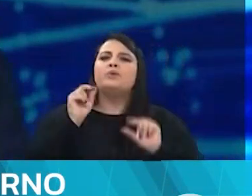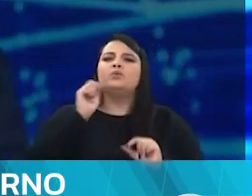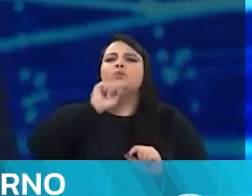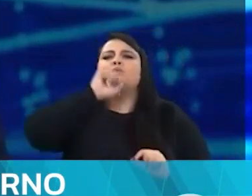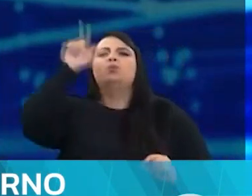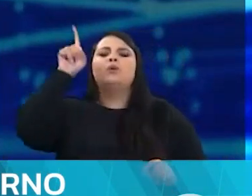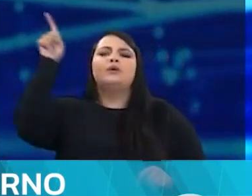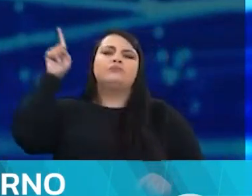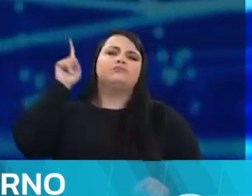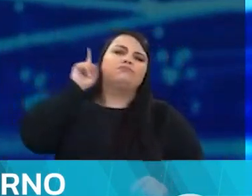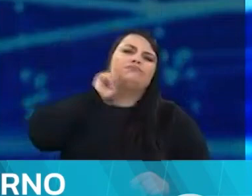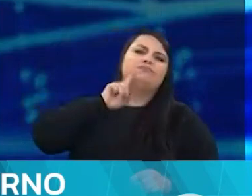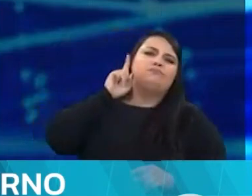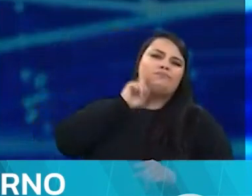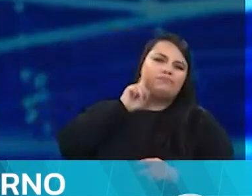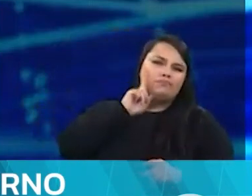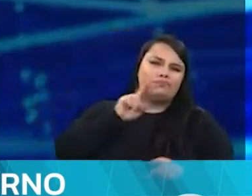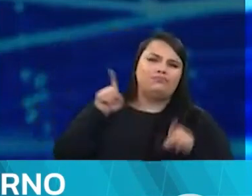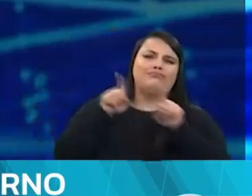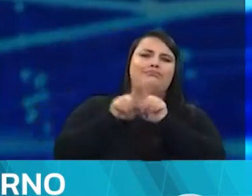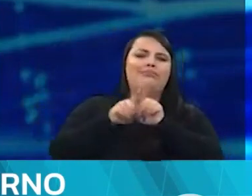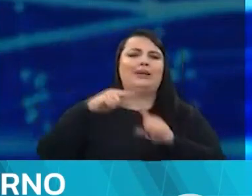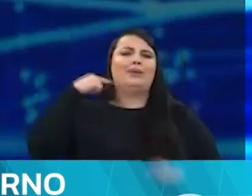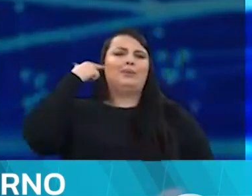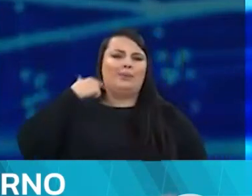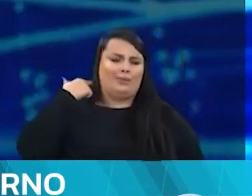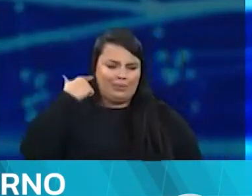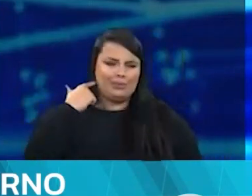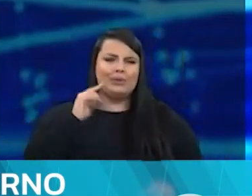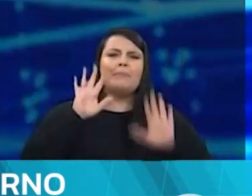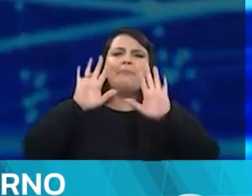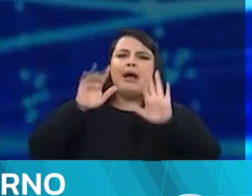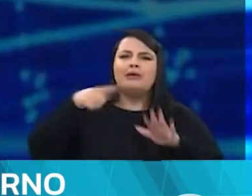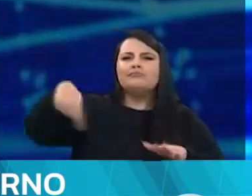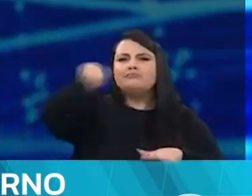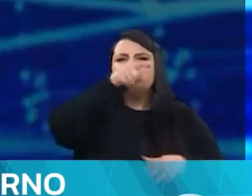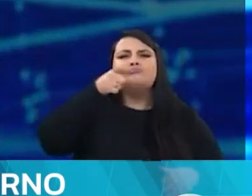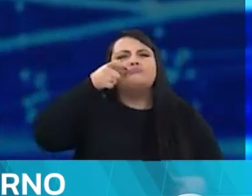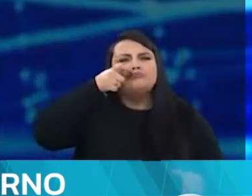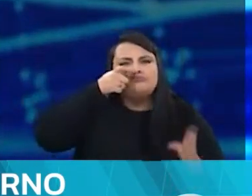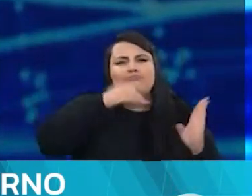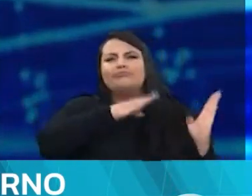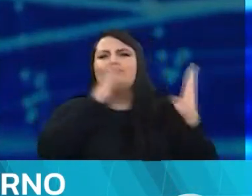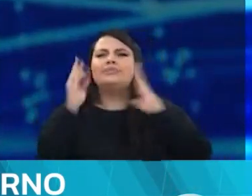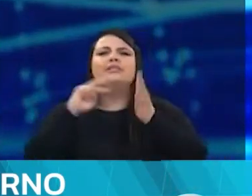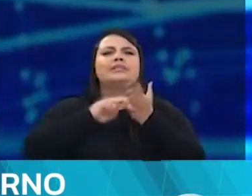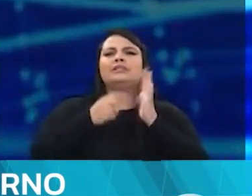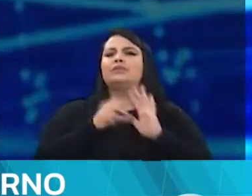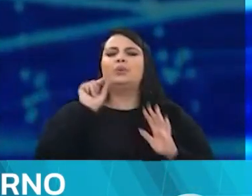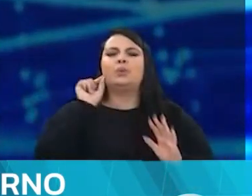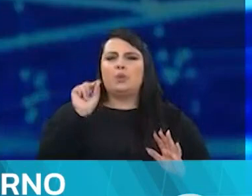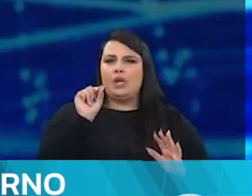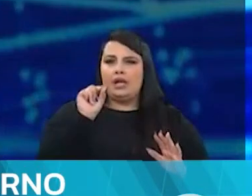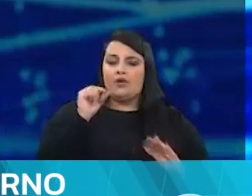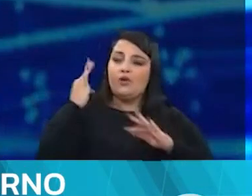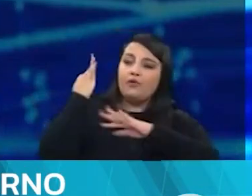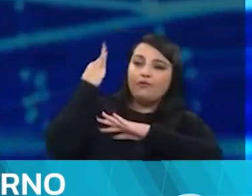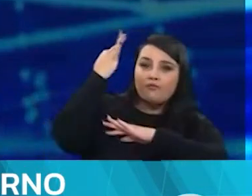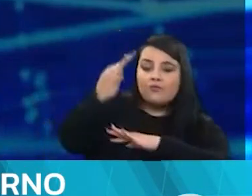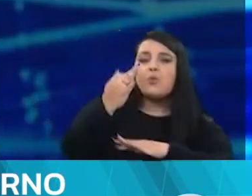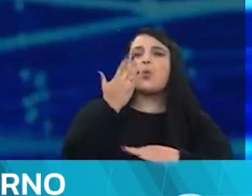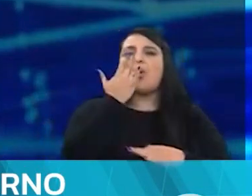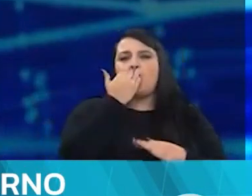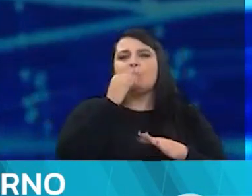zona do euro e Reino Unido. E o que isso significa para quem está nos assistindo? Significa que a comida vai chegar mais barata na mesa.